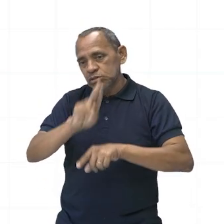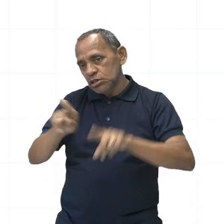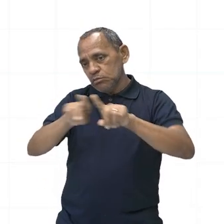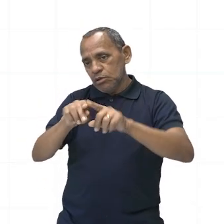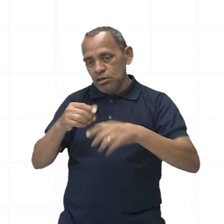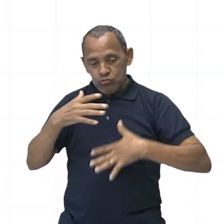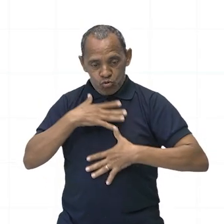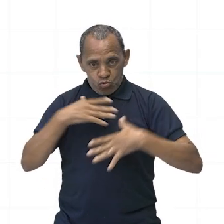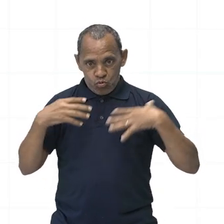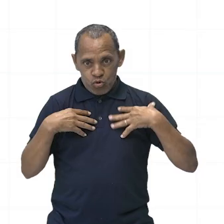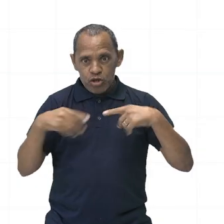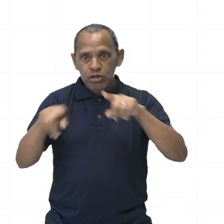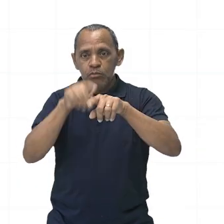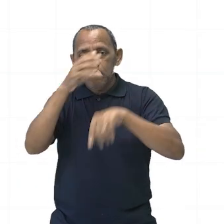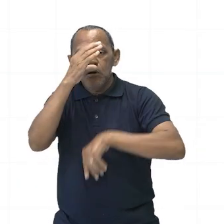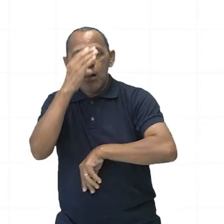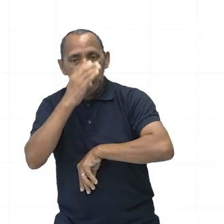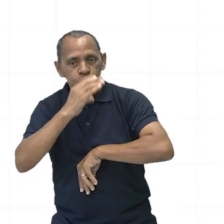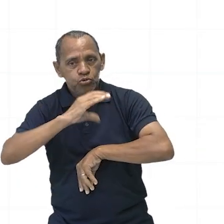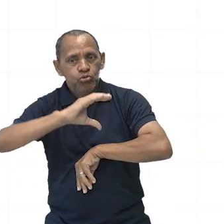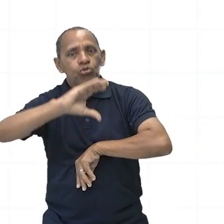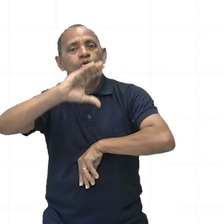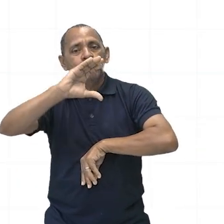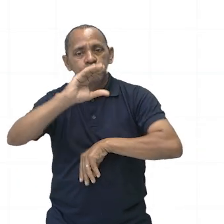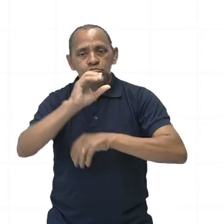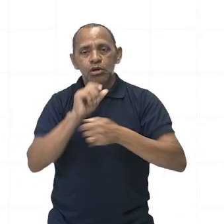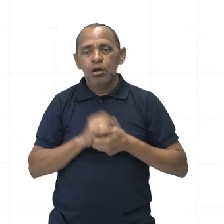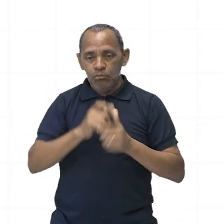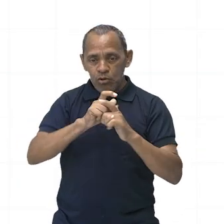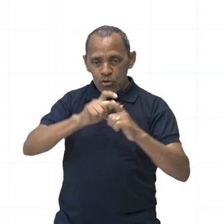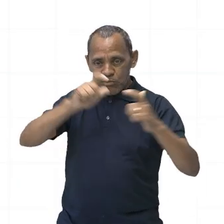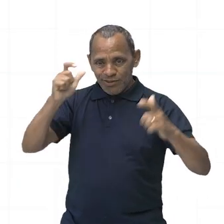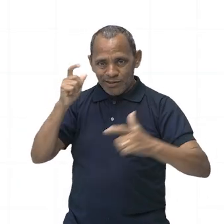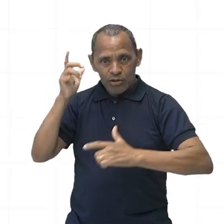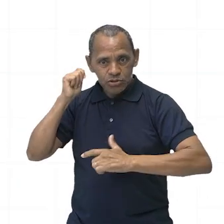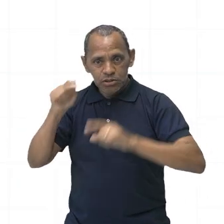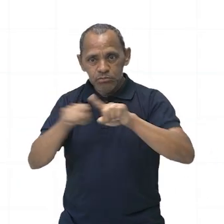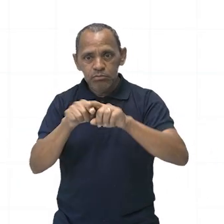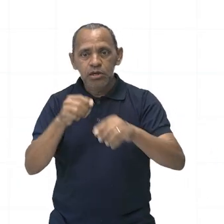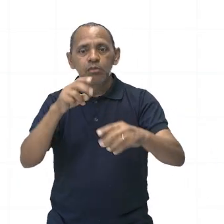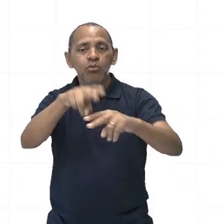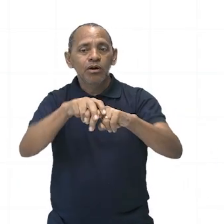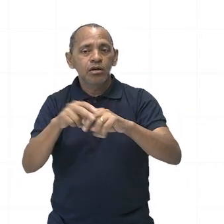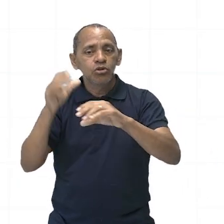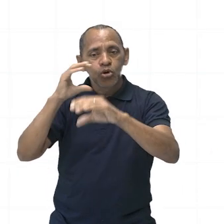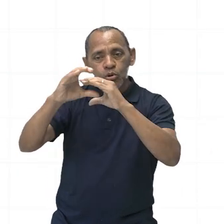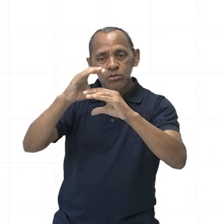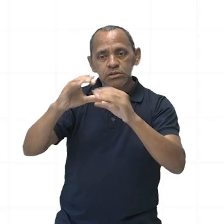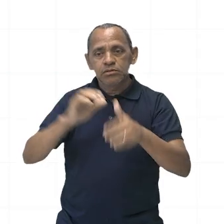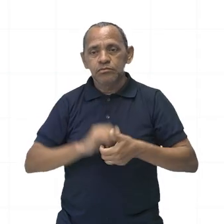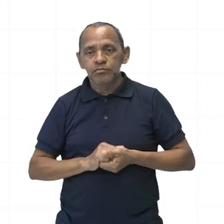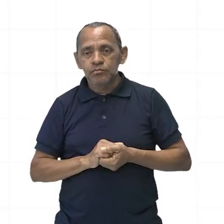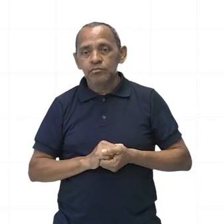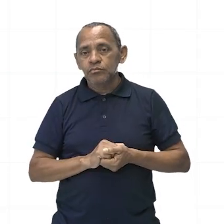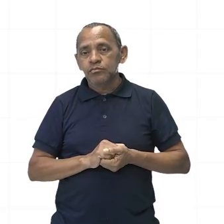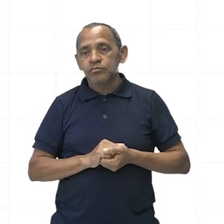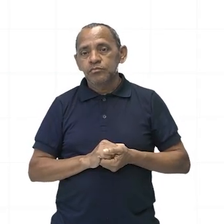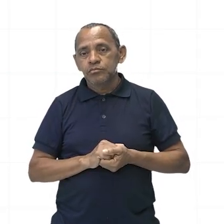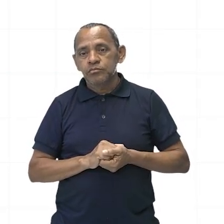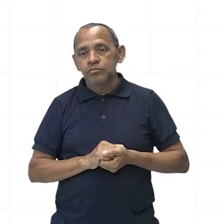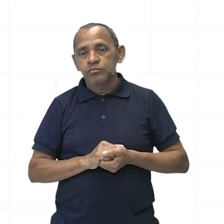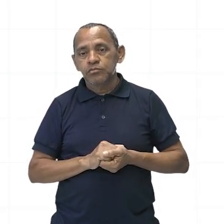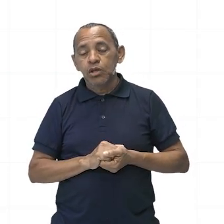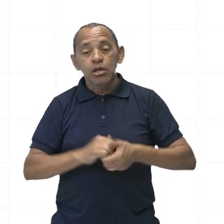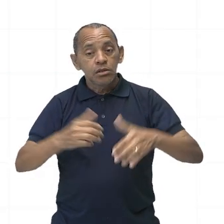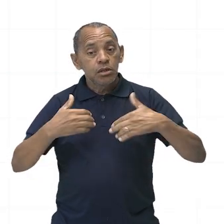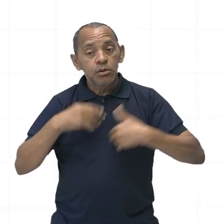caixa torácica e a tromba para amplificar esses sons para a sua comunicação. E vamos a exemplos de